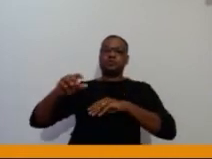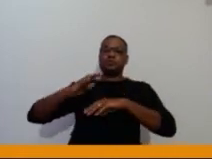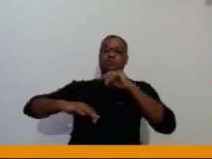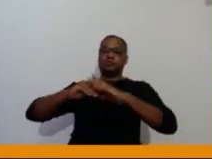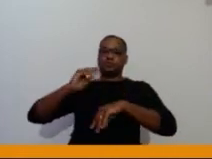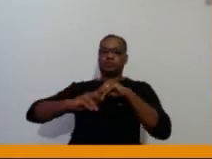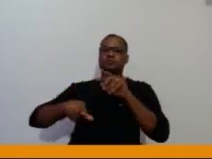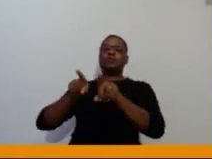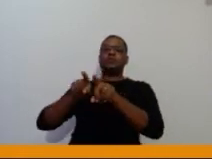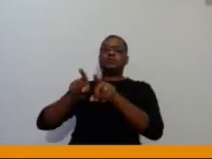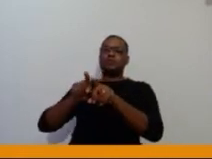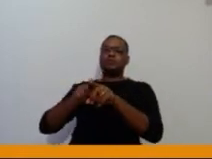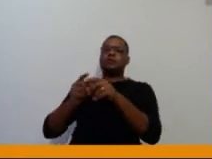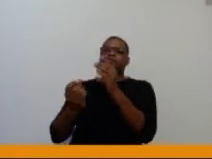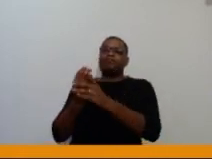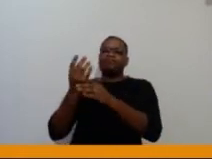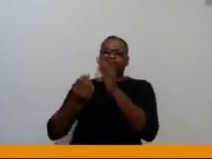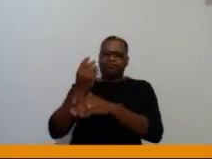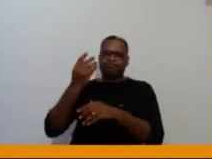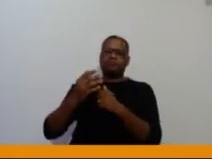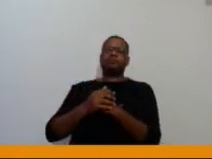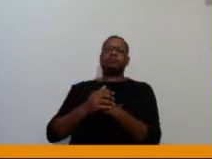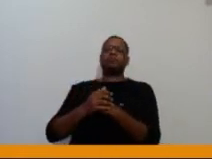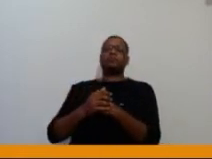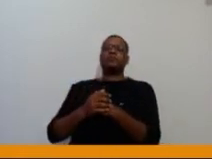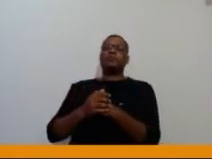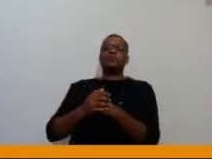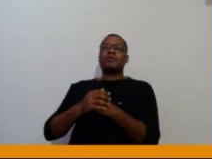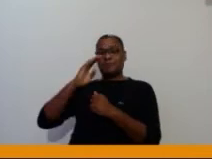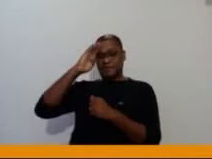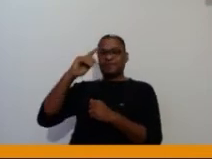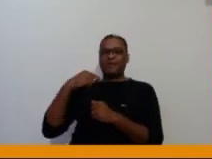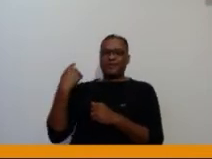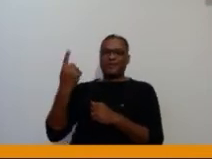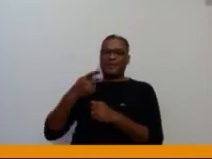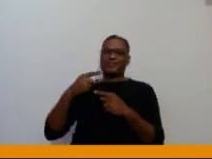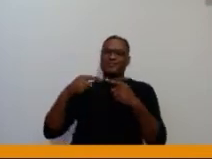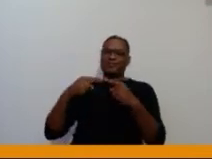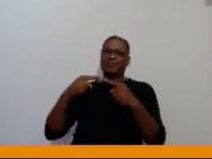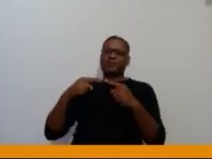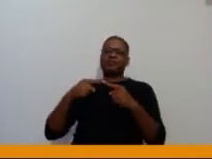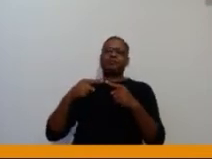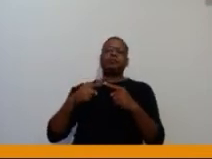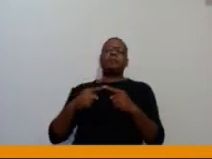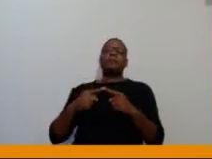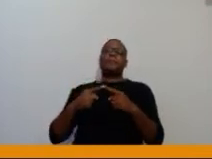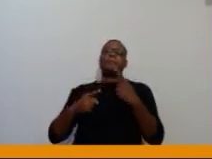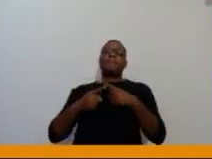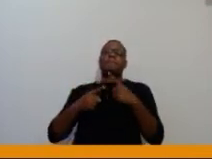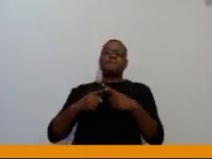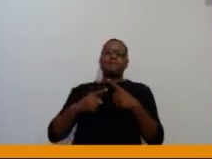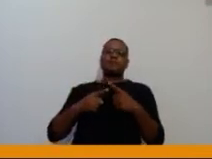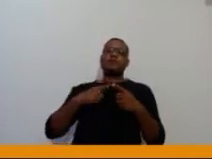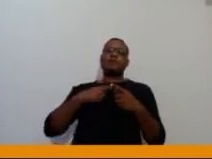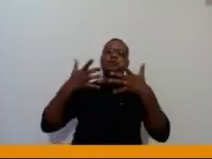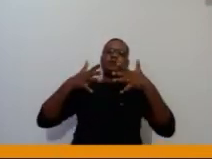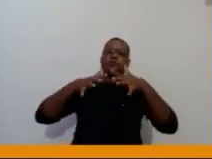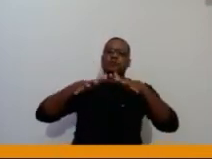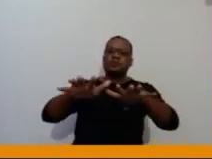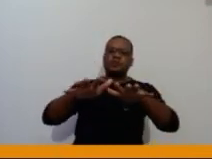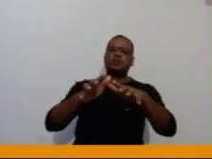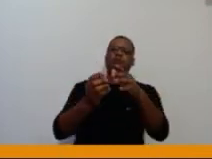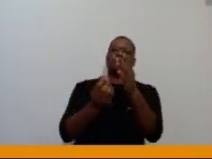Esse é o principal objetivo nosso, porque você trazendo, gerando inclusão produtiva, quer dizer, uma inclusão social por meio